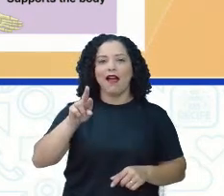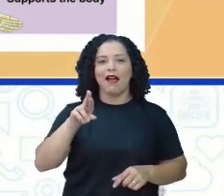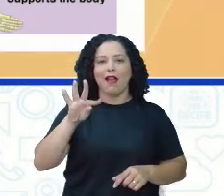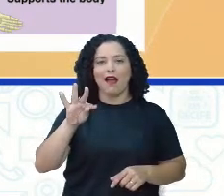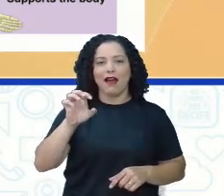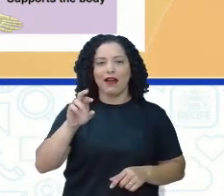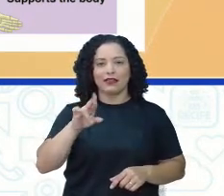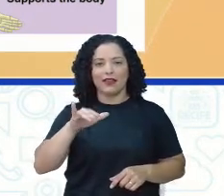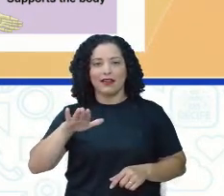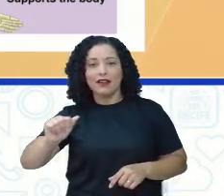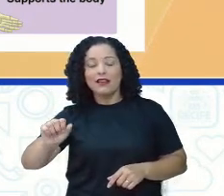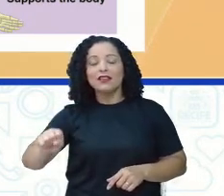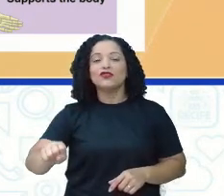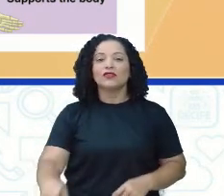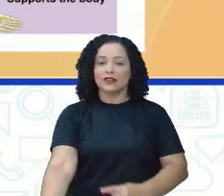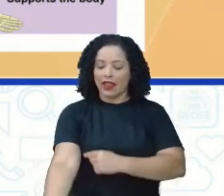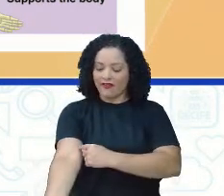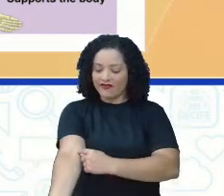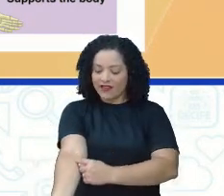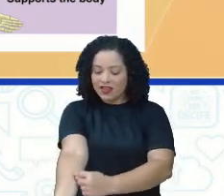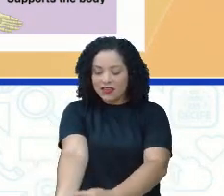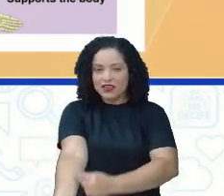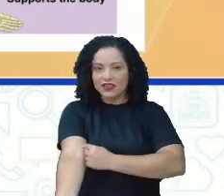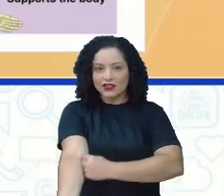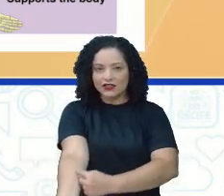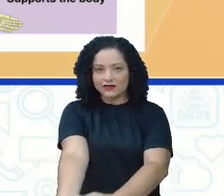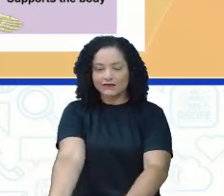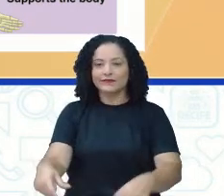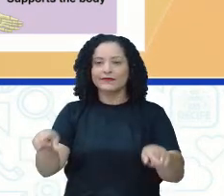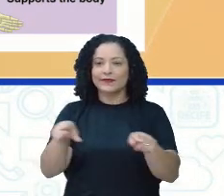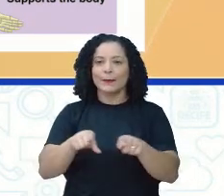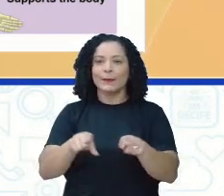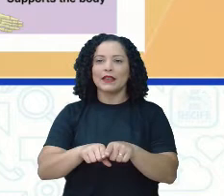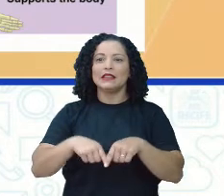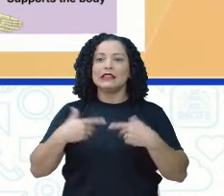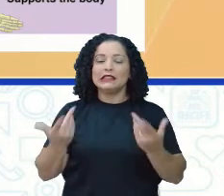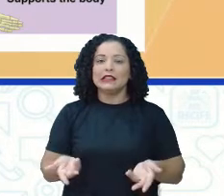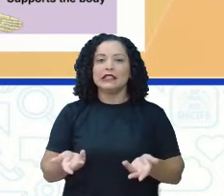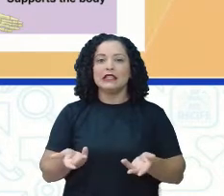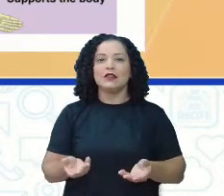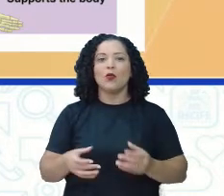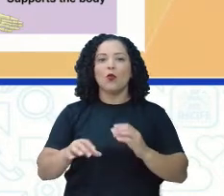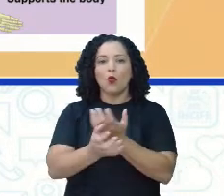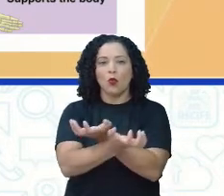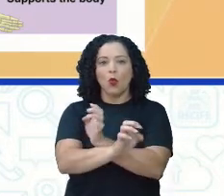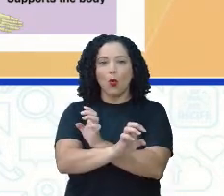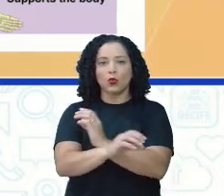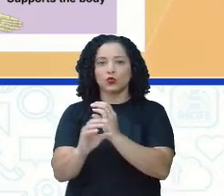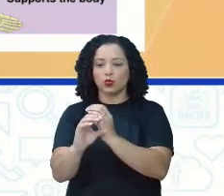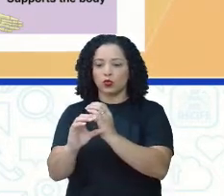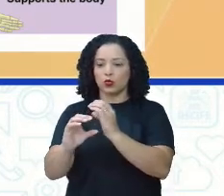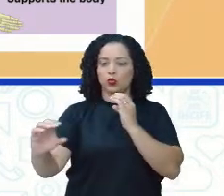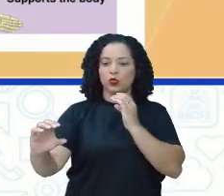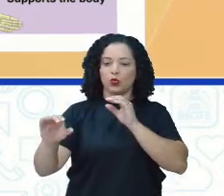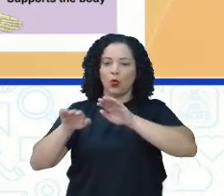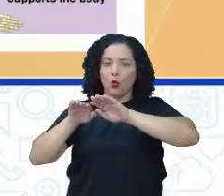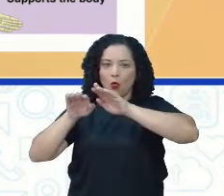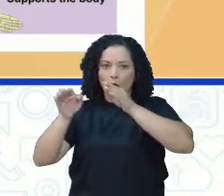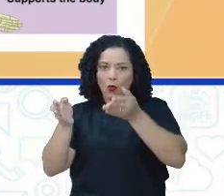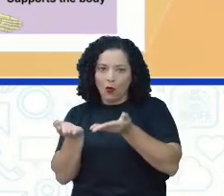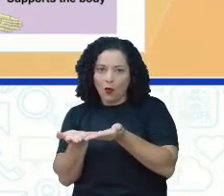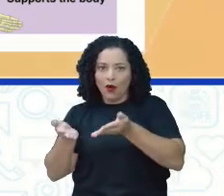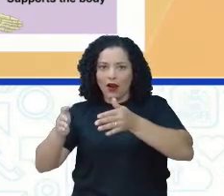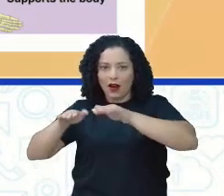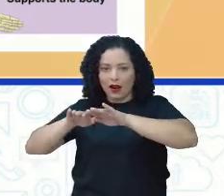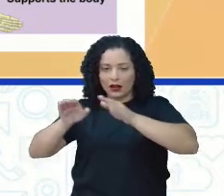também a questão do periósteo, que é essa parte aí que reveste toda essa, vamos dizer, essa parte dura aí do osso. Mas a